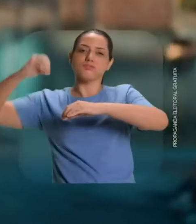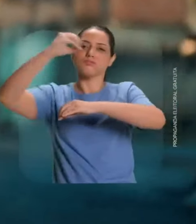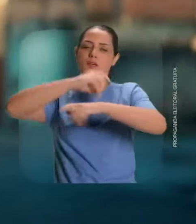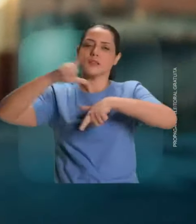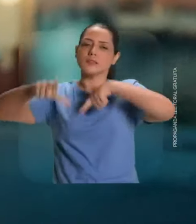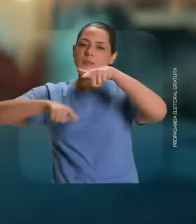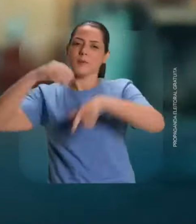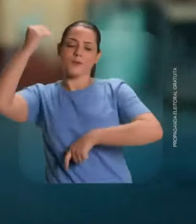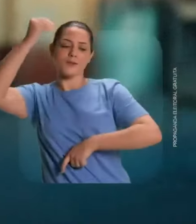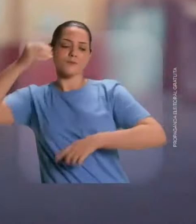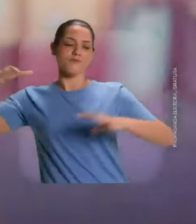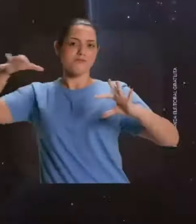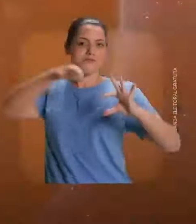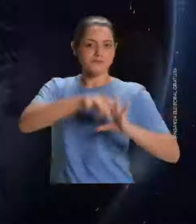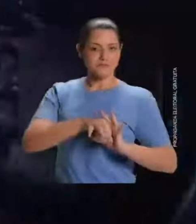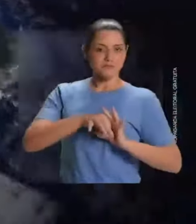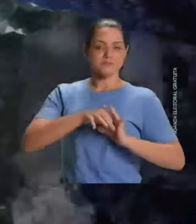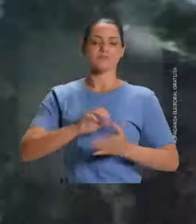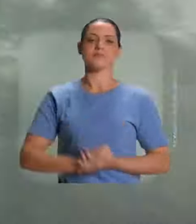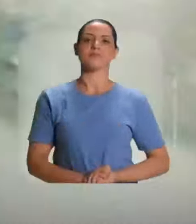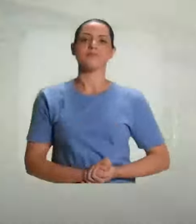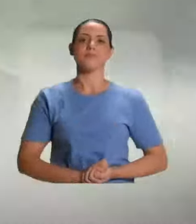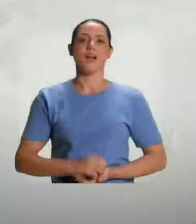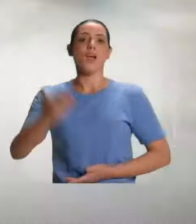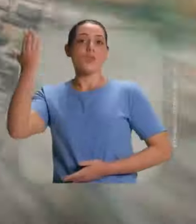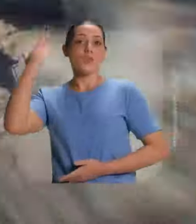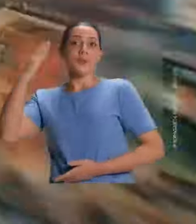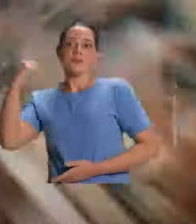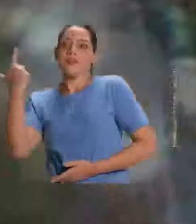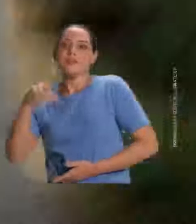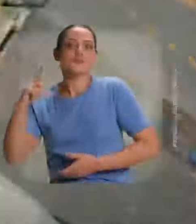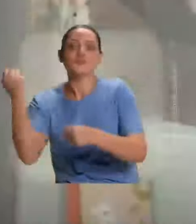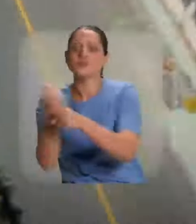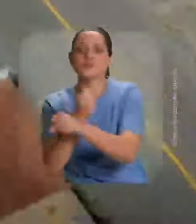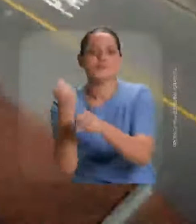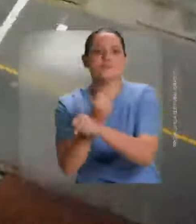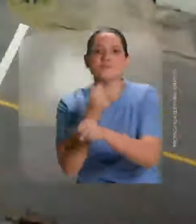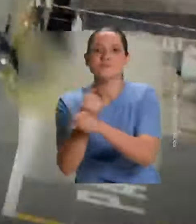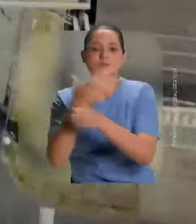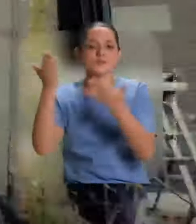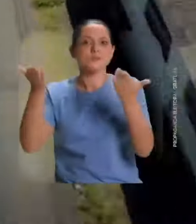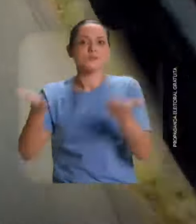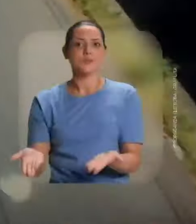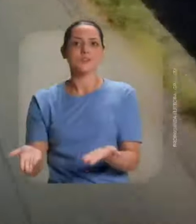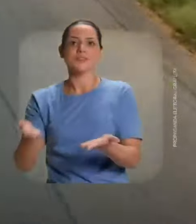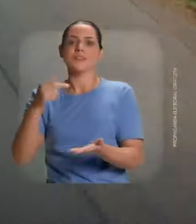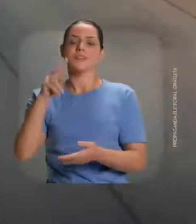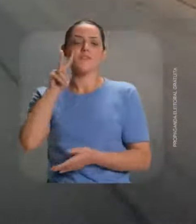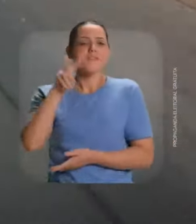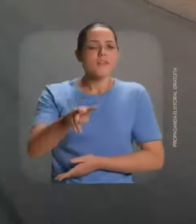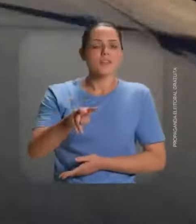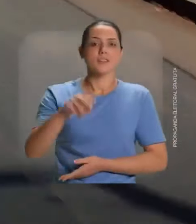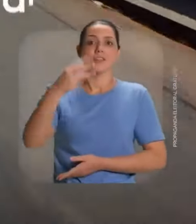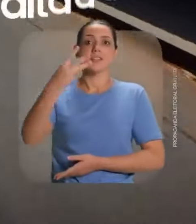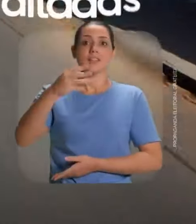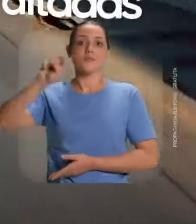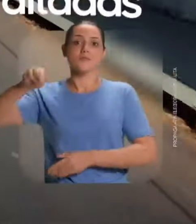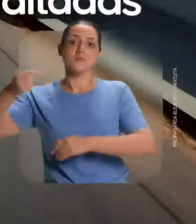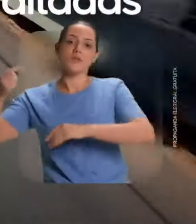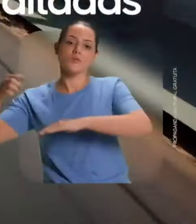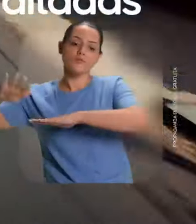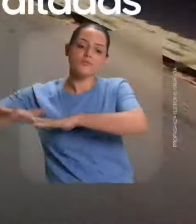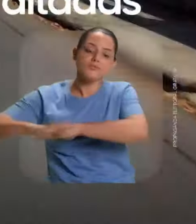usando a razão e o coração. Há décadas, Manaus não via tantas obras e ações. Veja, mais de 3 mil